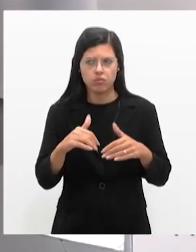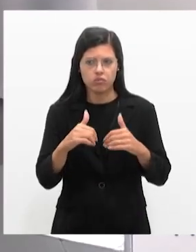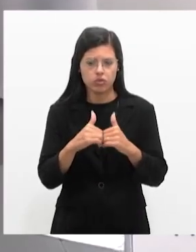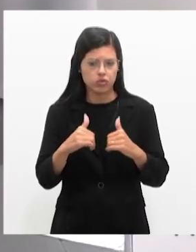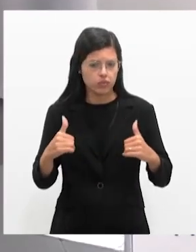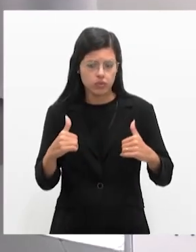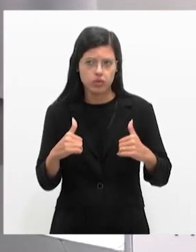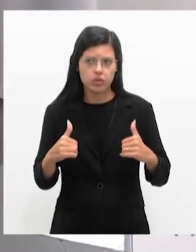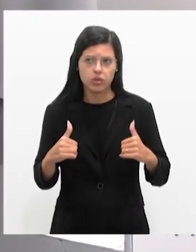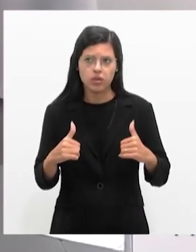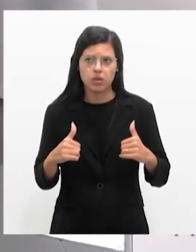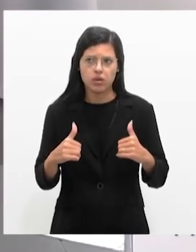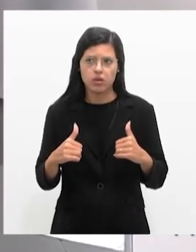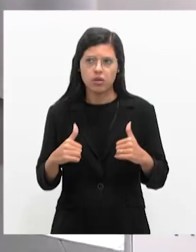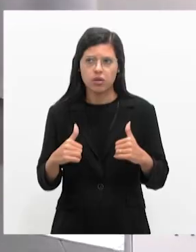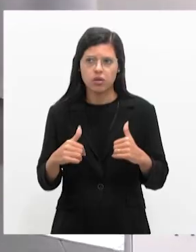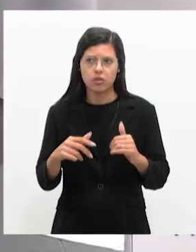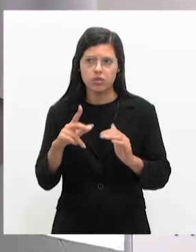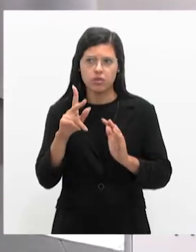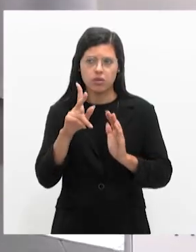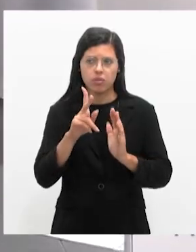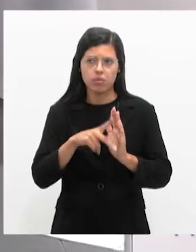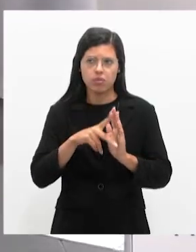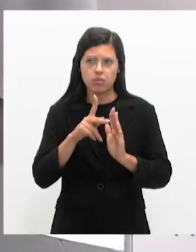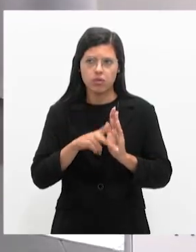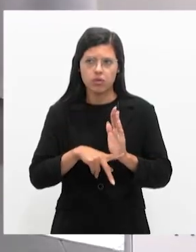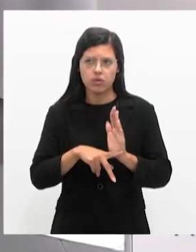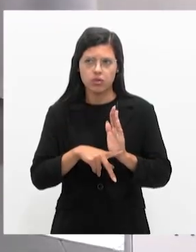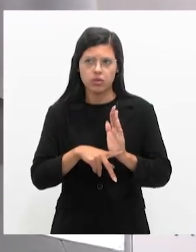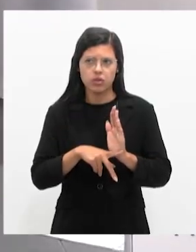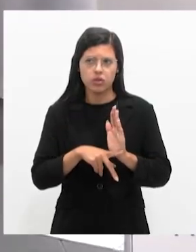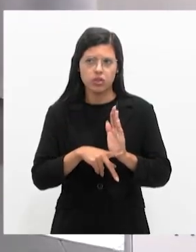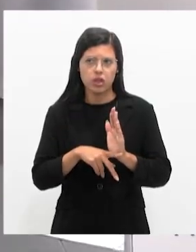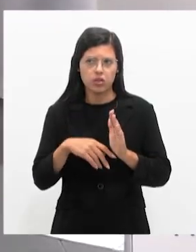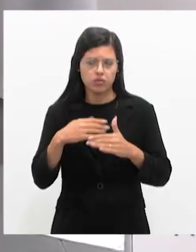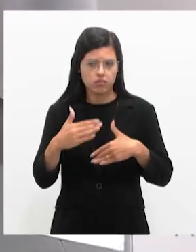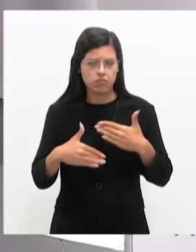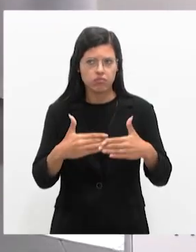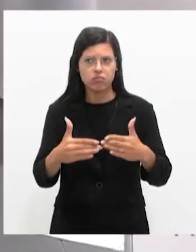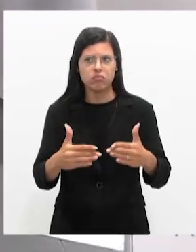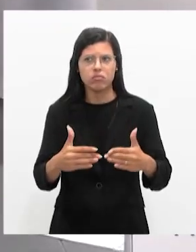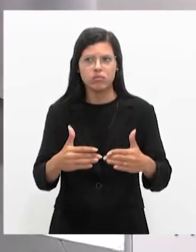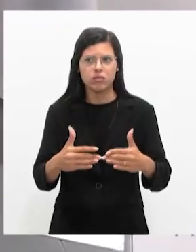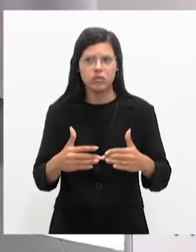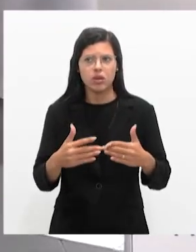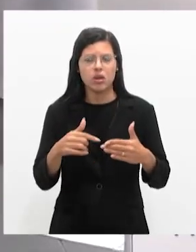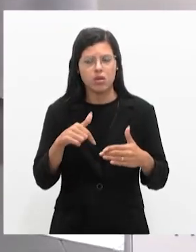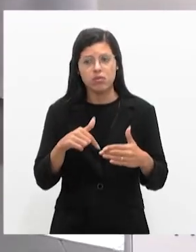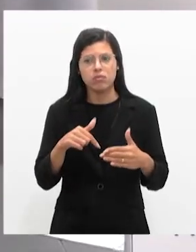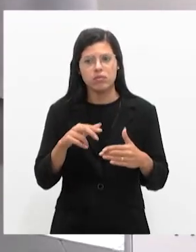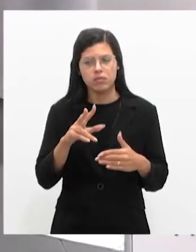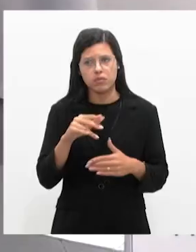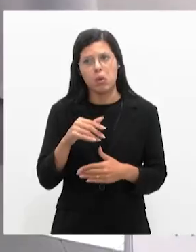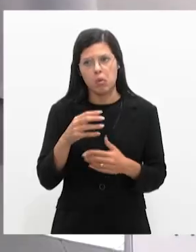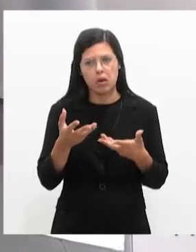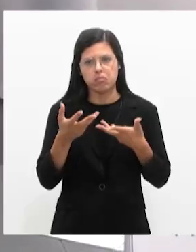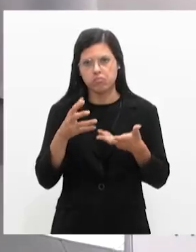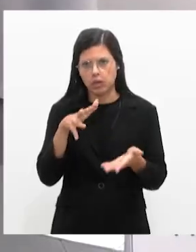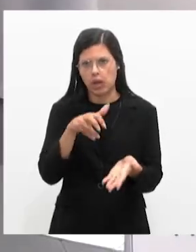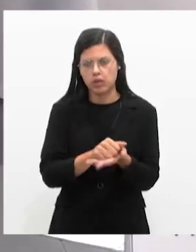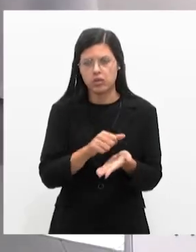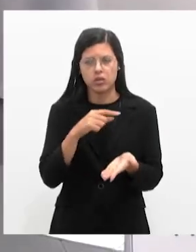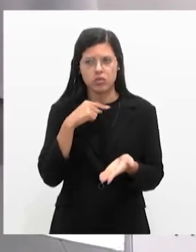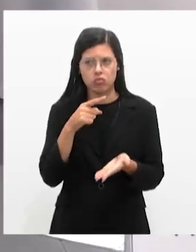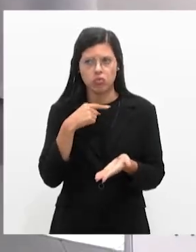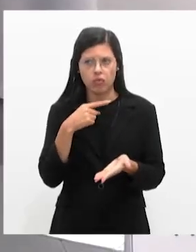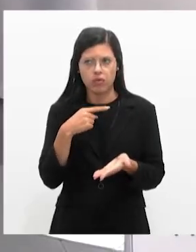com que o projeto transcorra. Então, o meu encaminhamento é pela votação, mas que conste a dúvida apresentada no meu voto, não tem problema de fazer